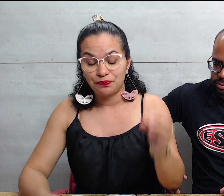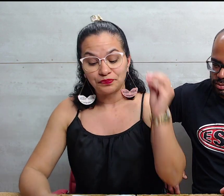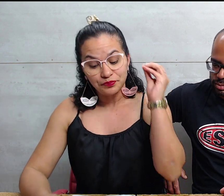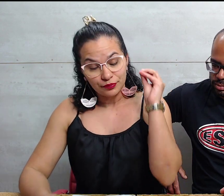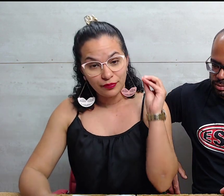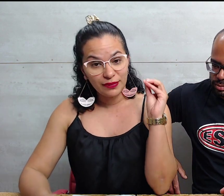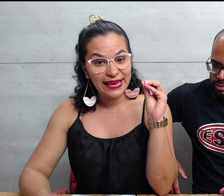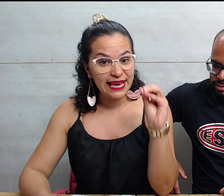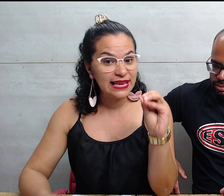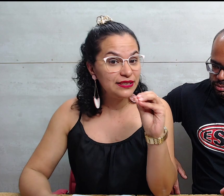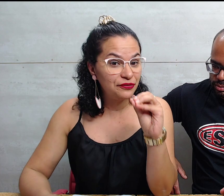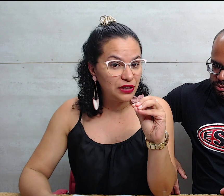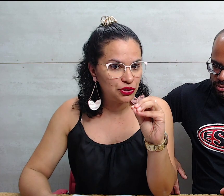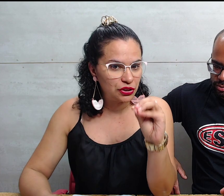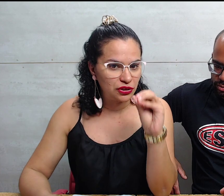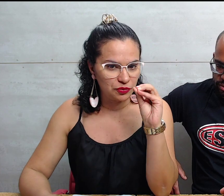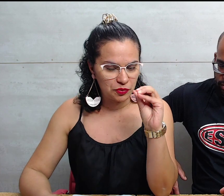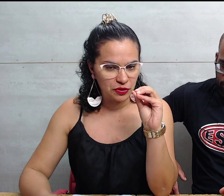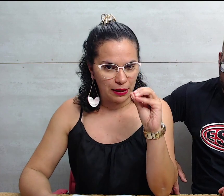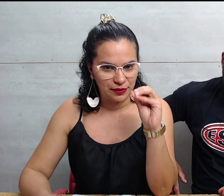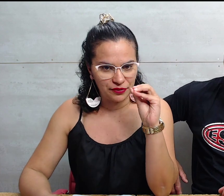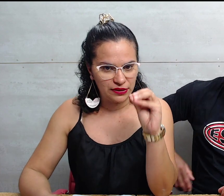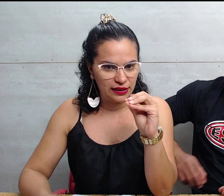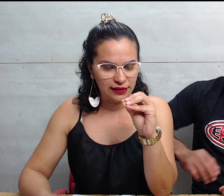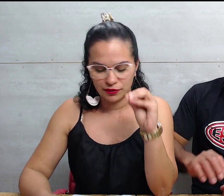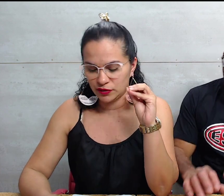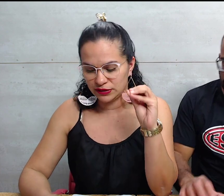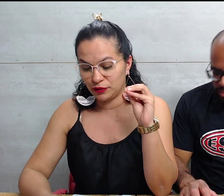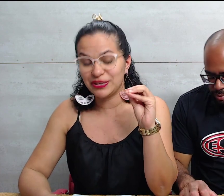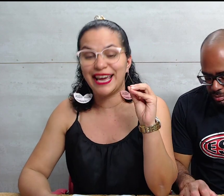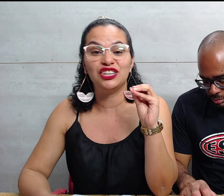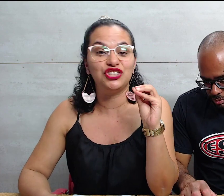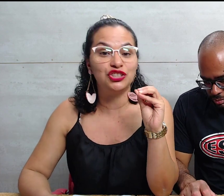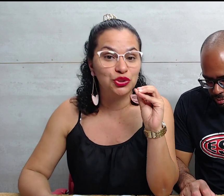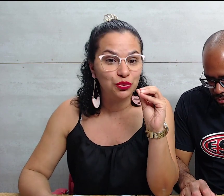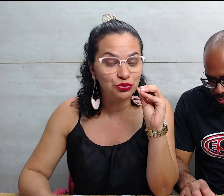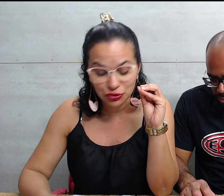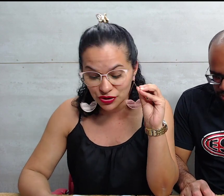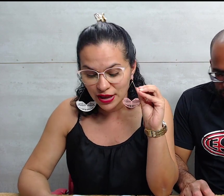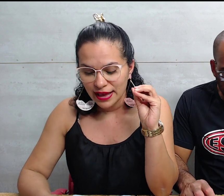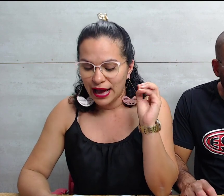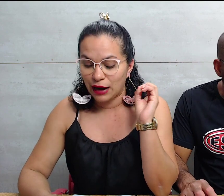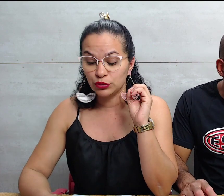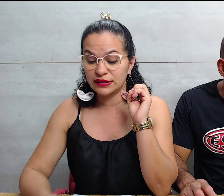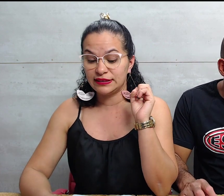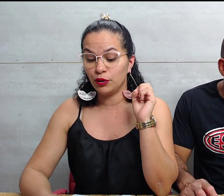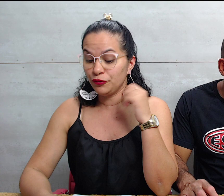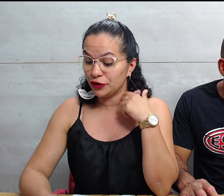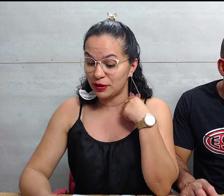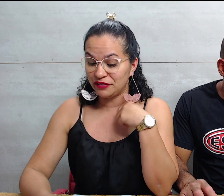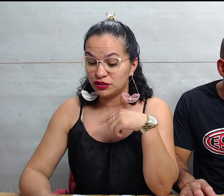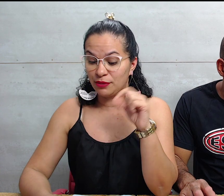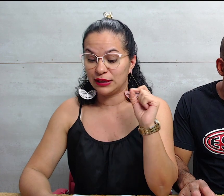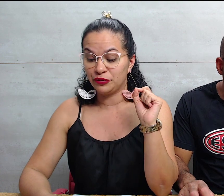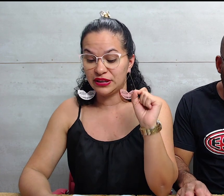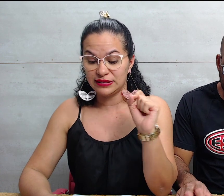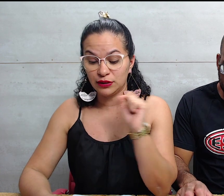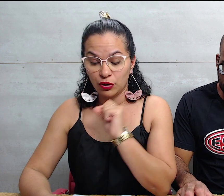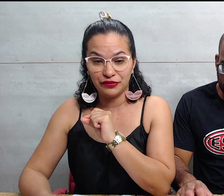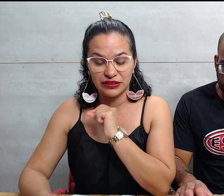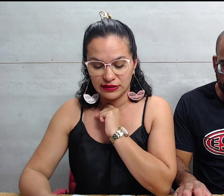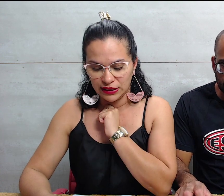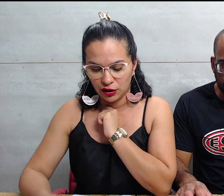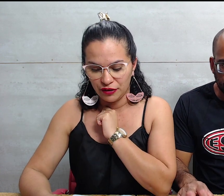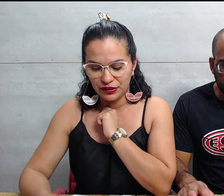seguinte. Esse vídeo que nós vamos mostrar pra vocês, vamos reagir juntos... Aconteceu, foi um evento chamado